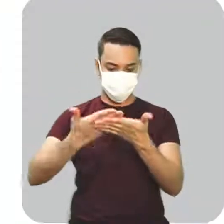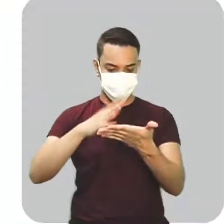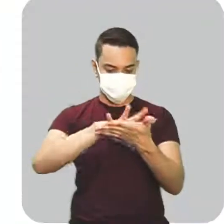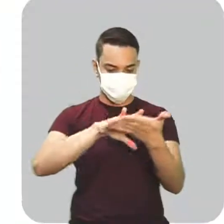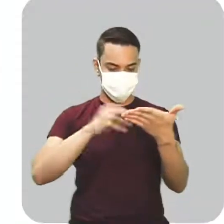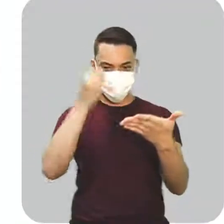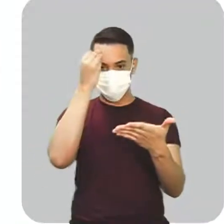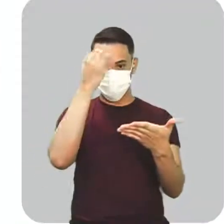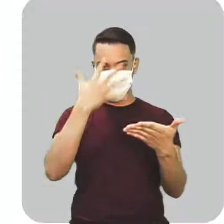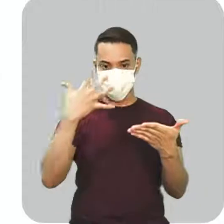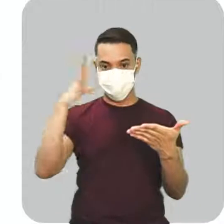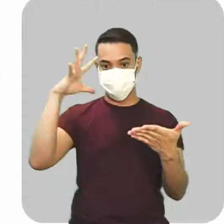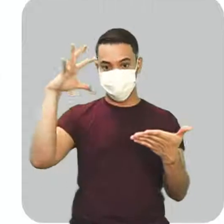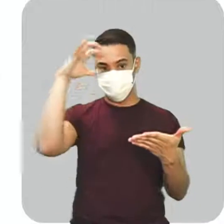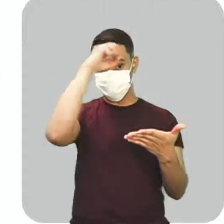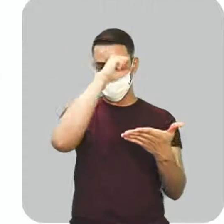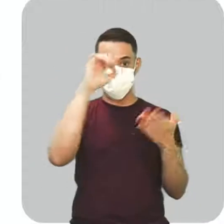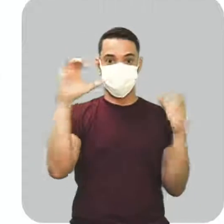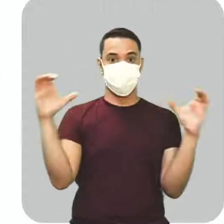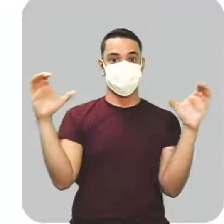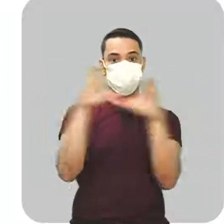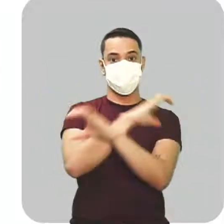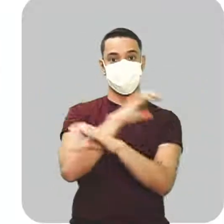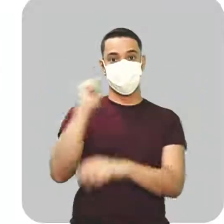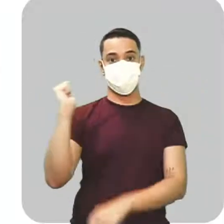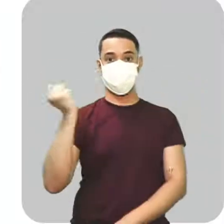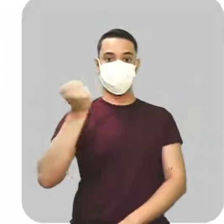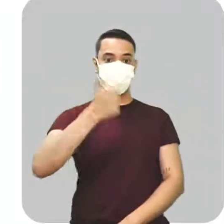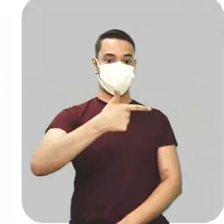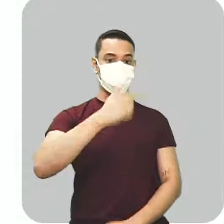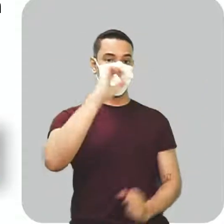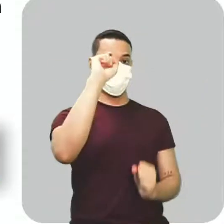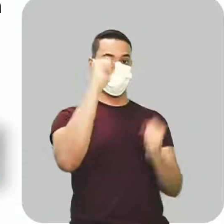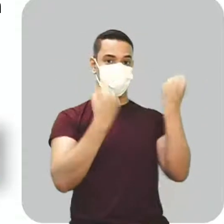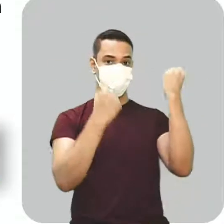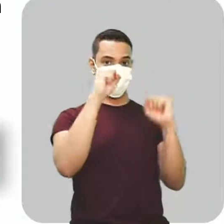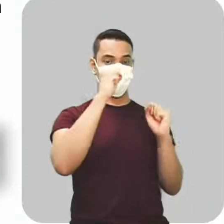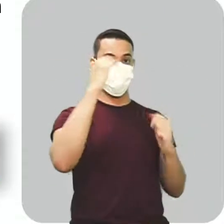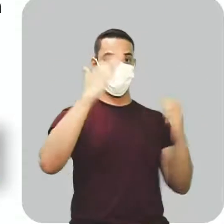aprender de maneira mais complexa do que um robô.